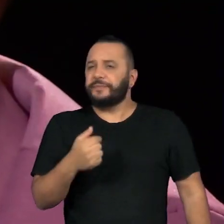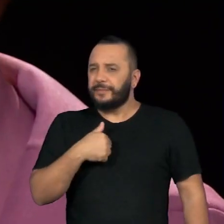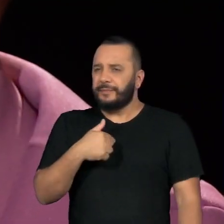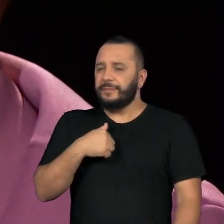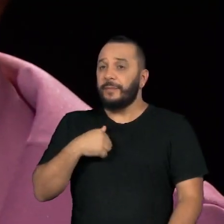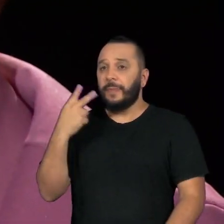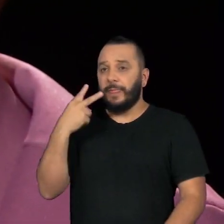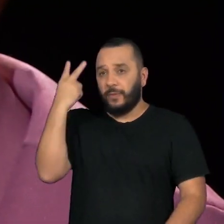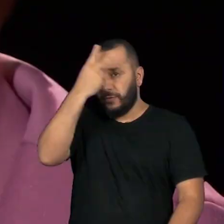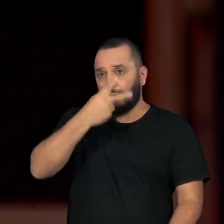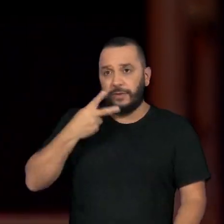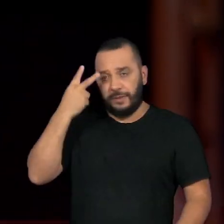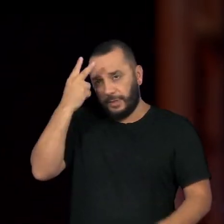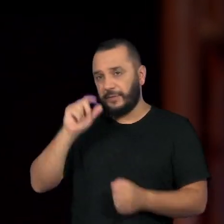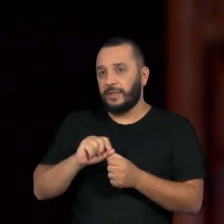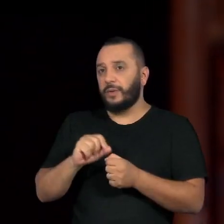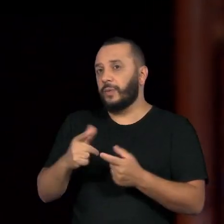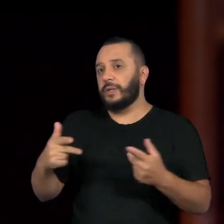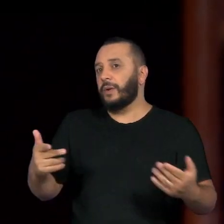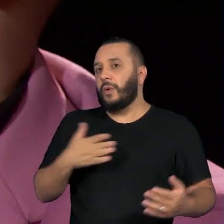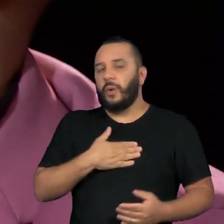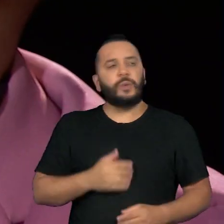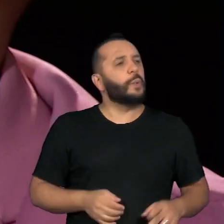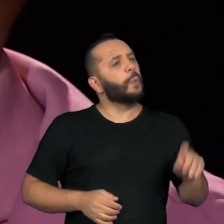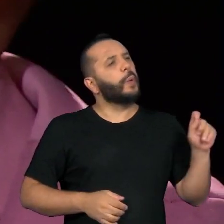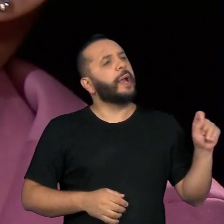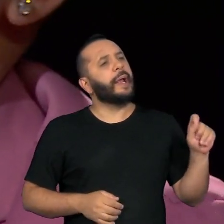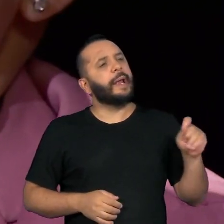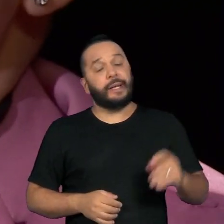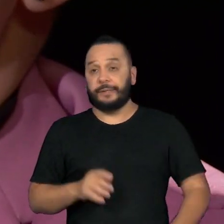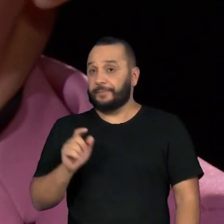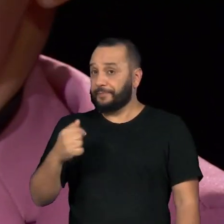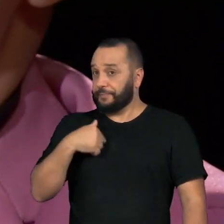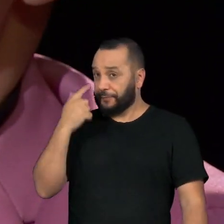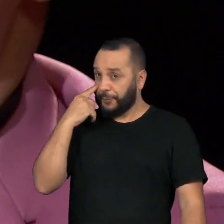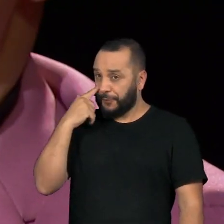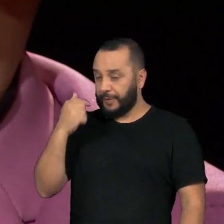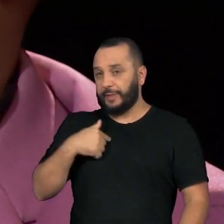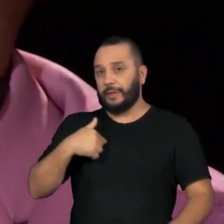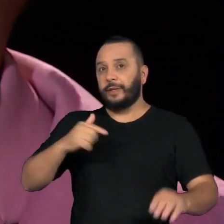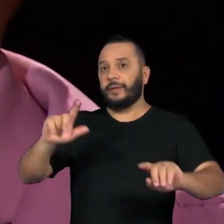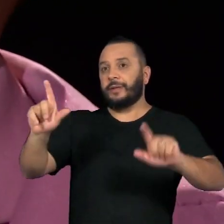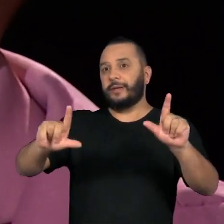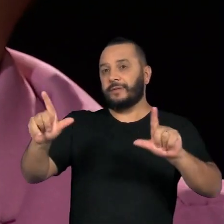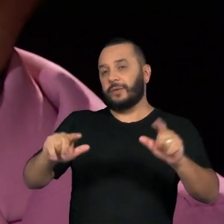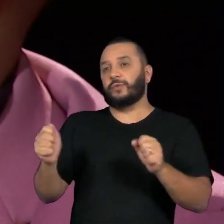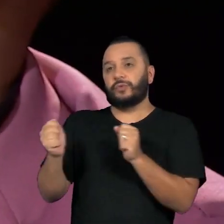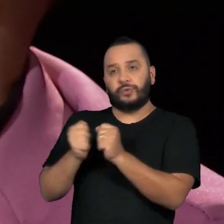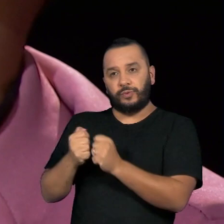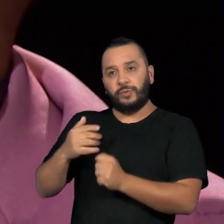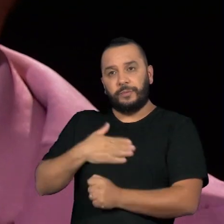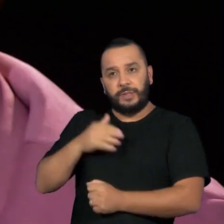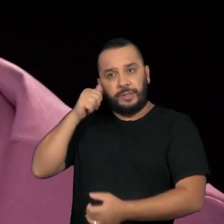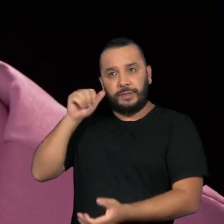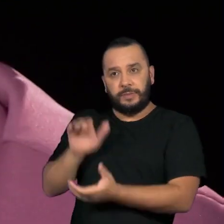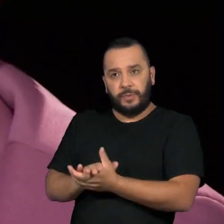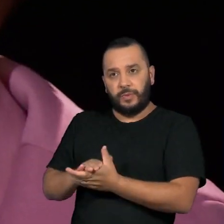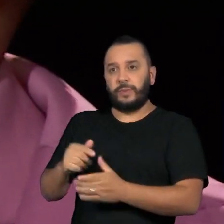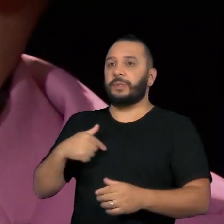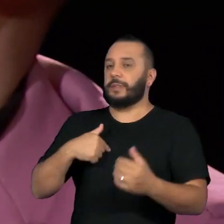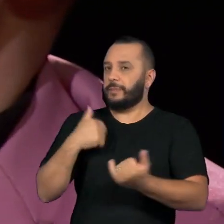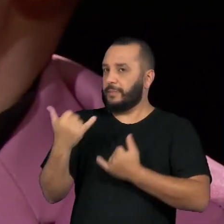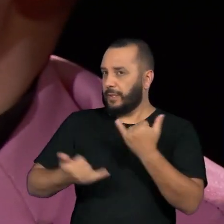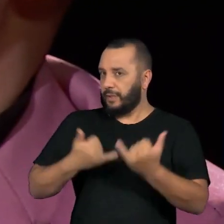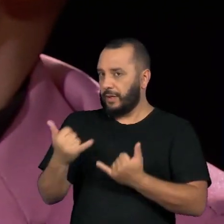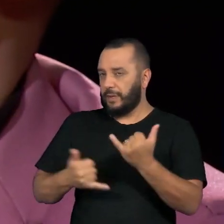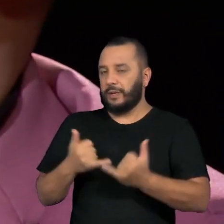alguma coisa que eu gosto. O quê? Então, eu vou assistir um programa com a minha esposa, eu vou brincar com os meus